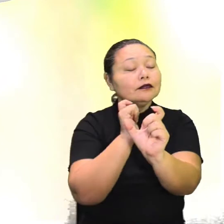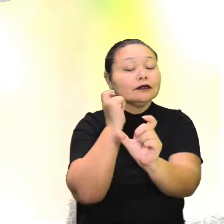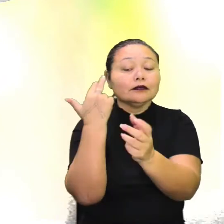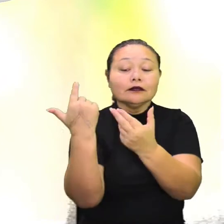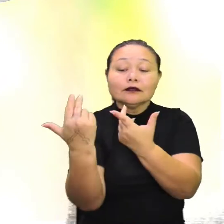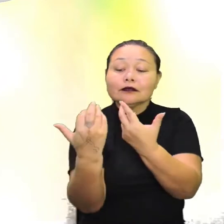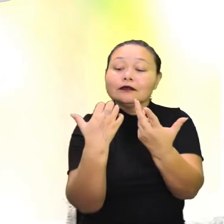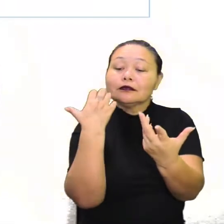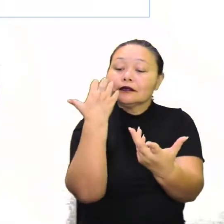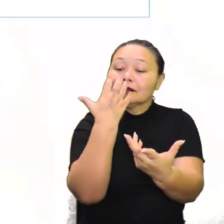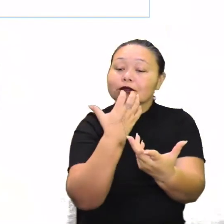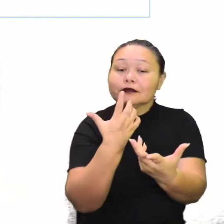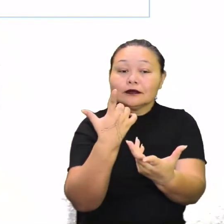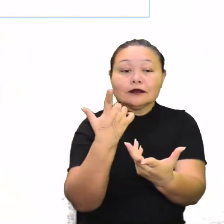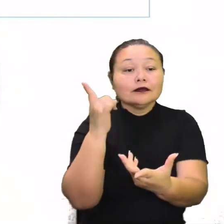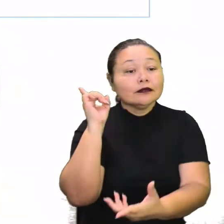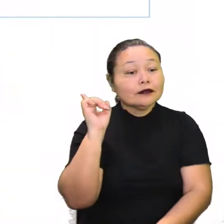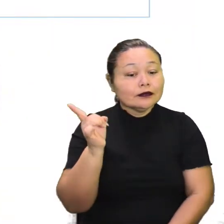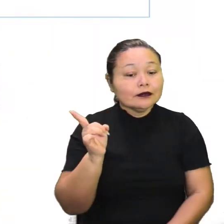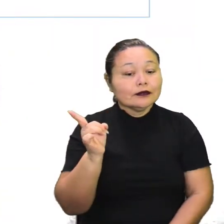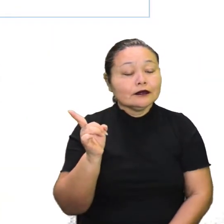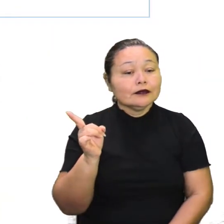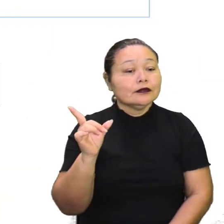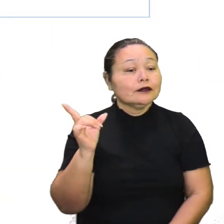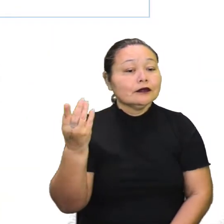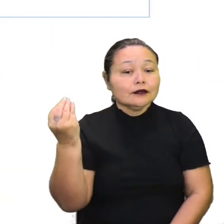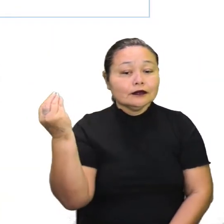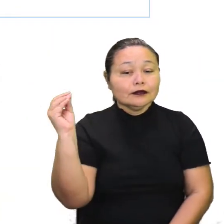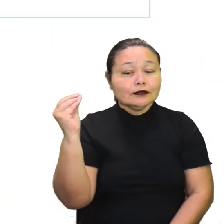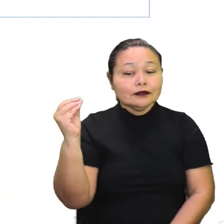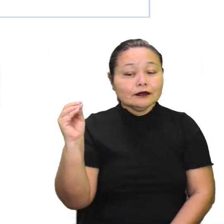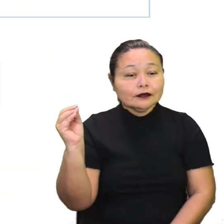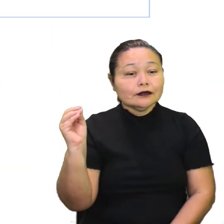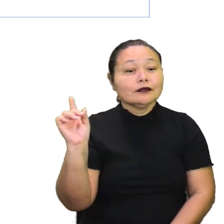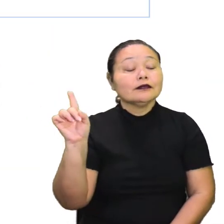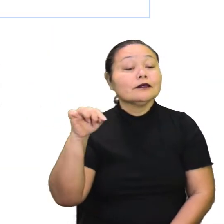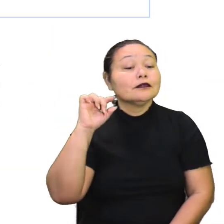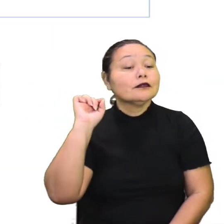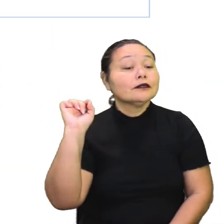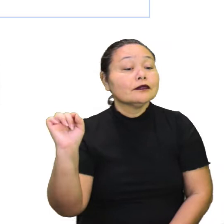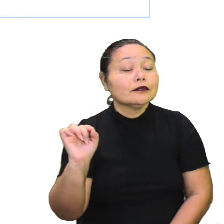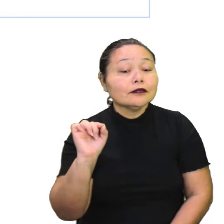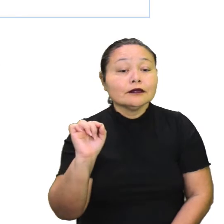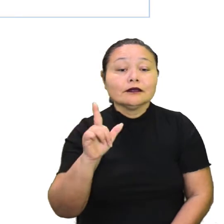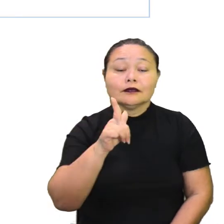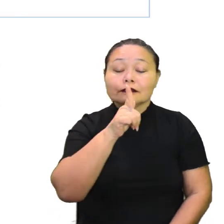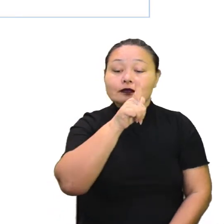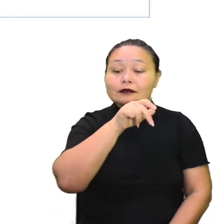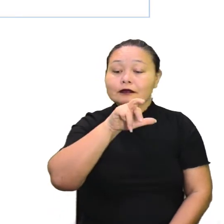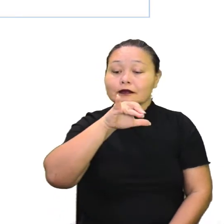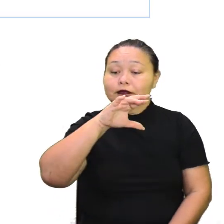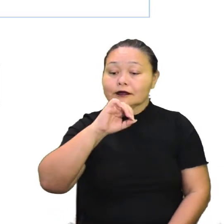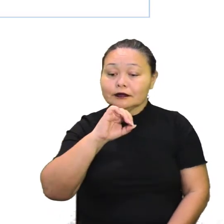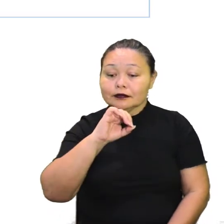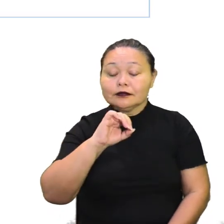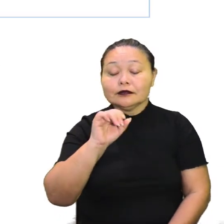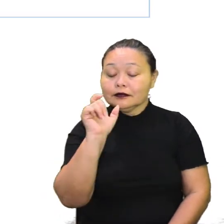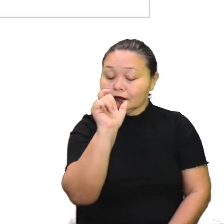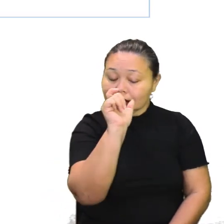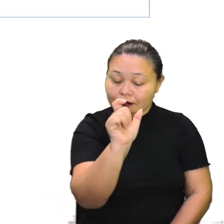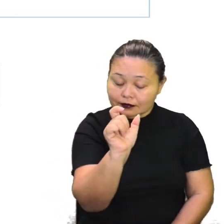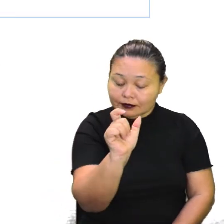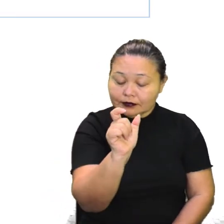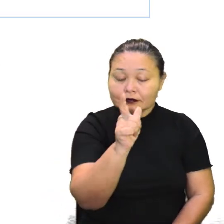cantadas, tá bom? E assim, a gente já vai trazer a explicação do que vem a ser lírico. Essa palavra,